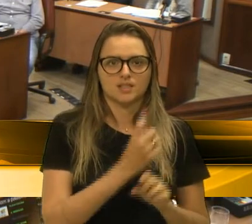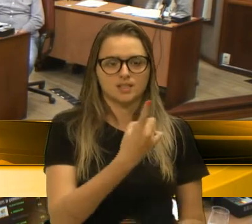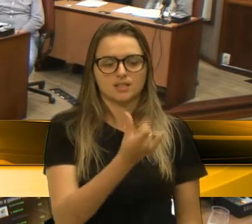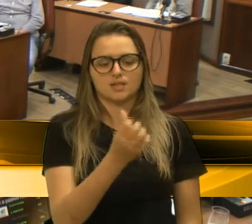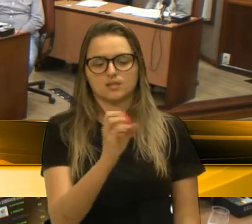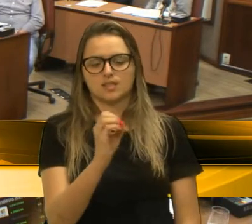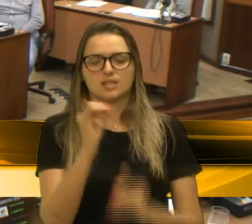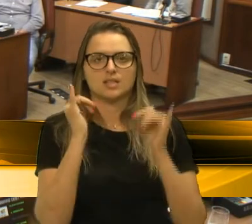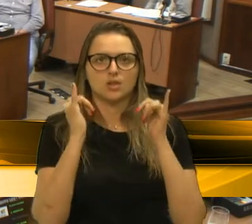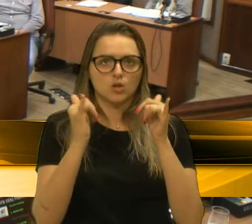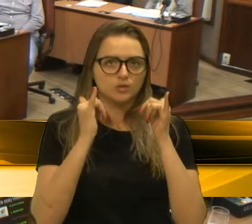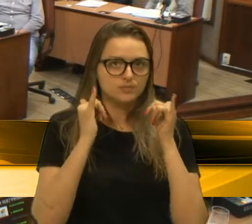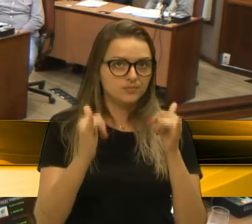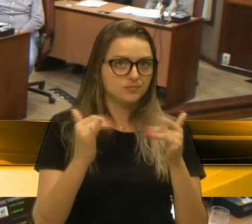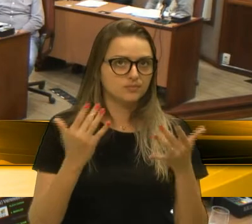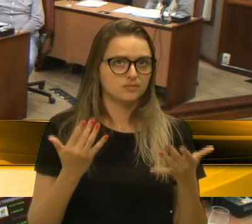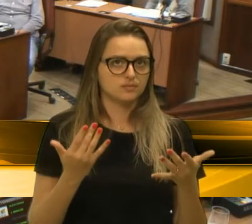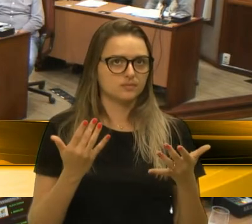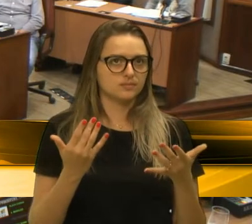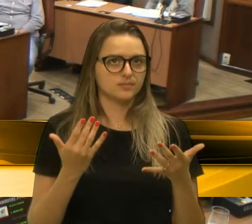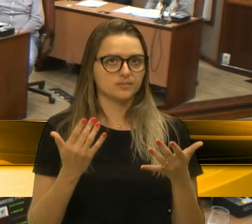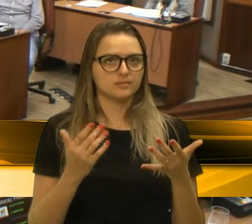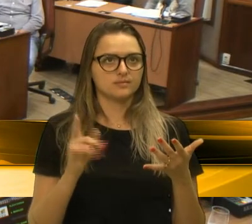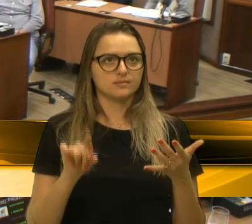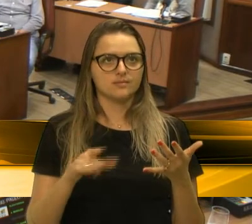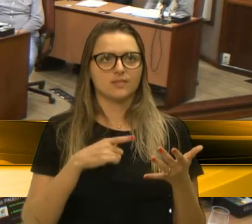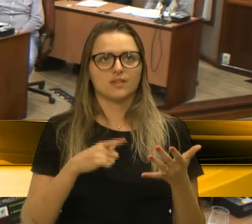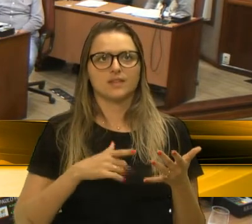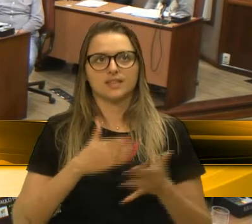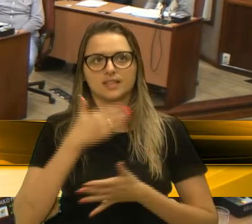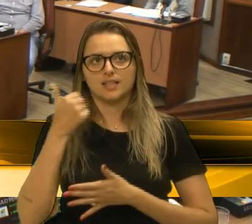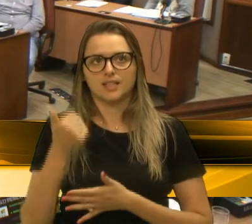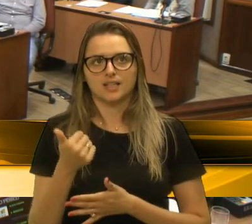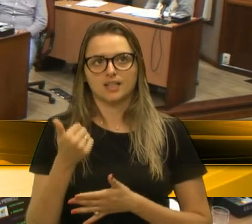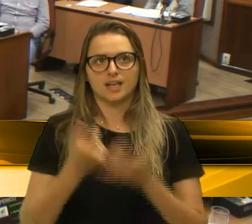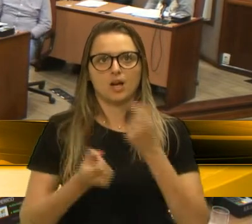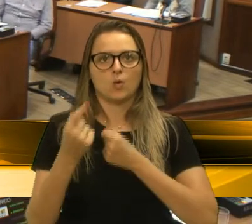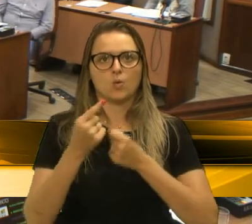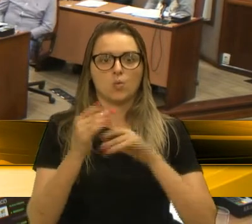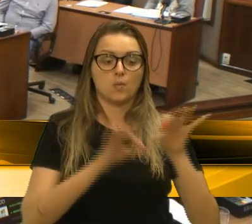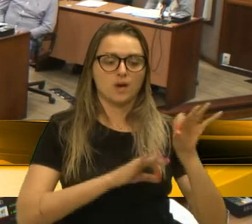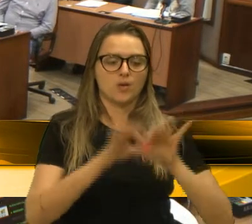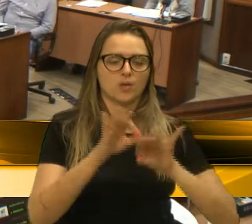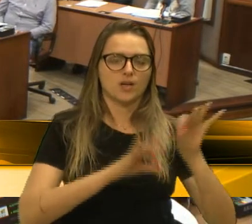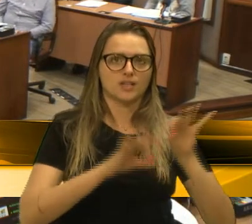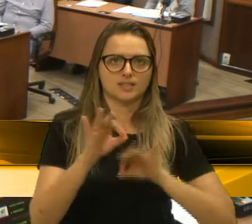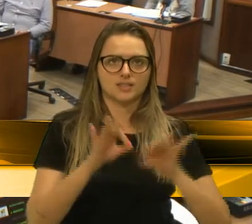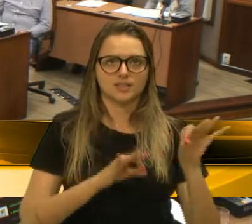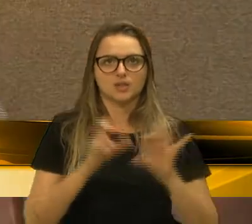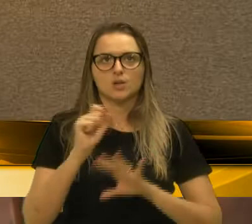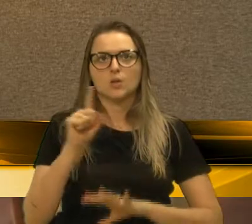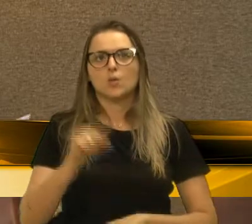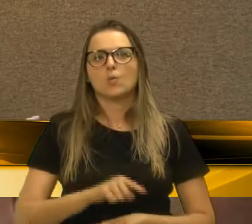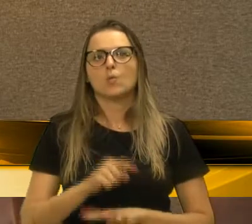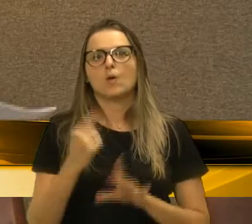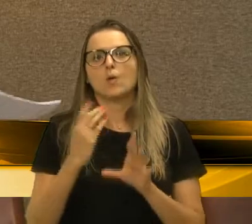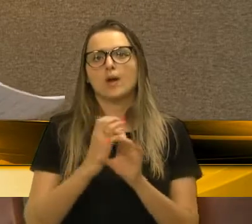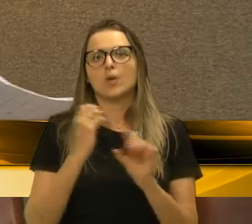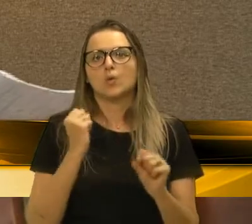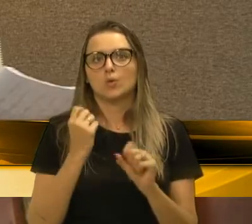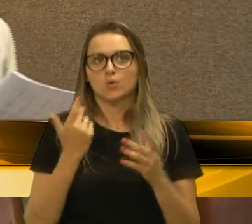ônibus isso será validado por alguma organização? Qual é o ROI dela? Qual é o retorno sobre o